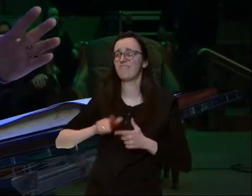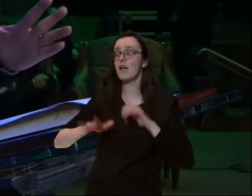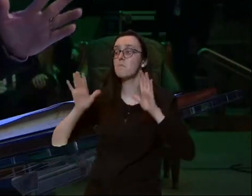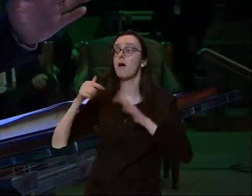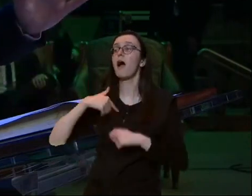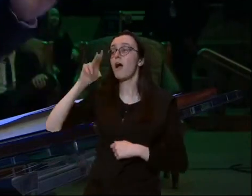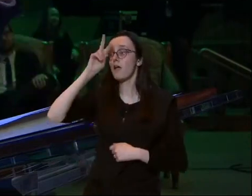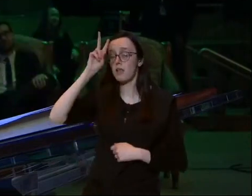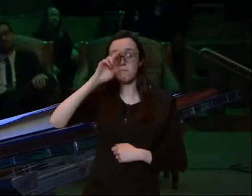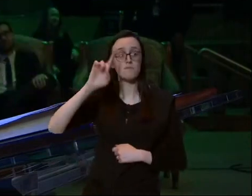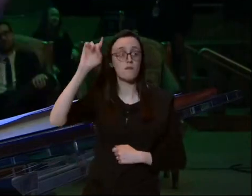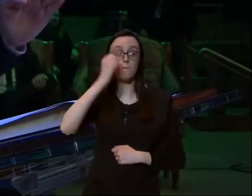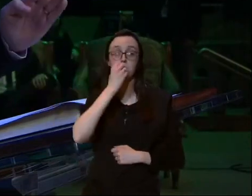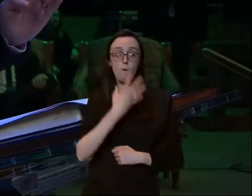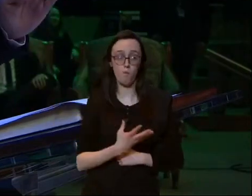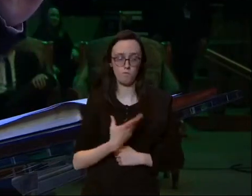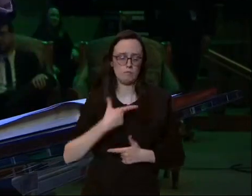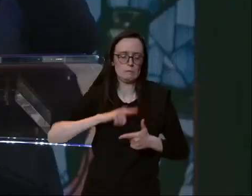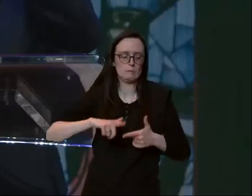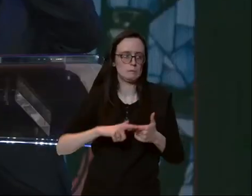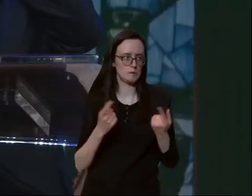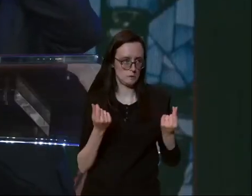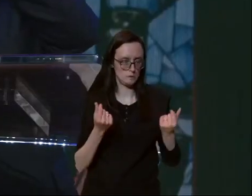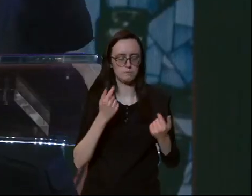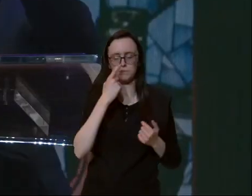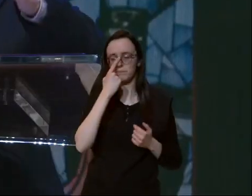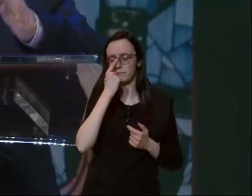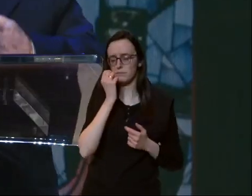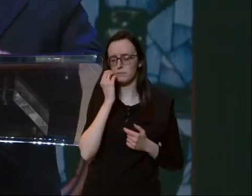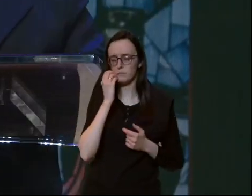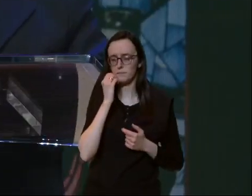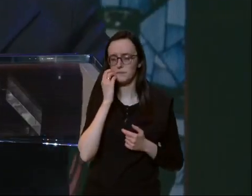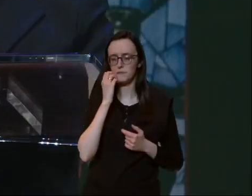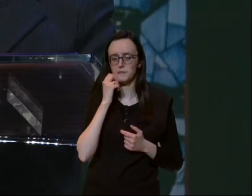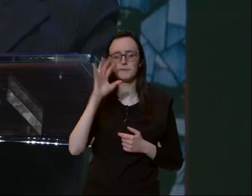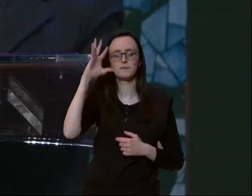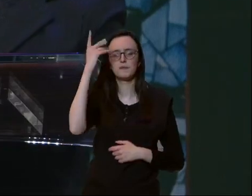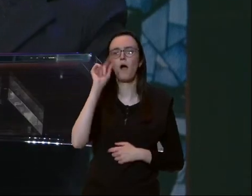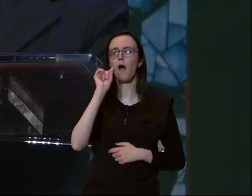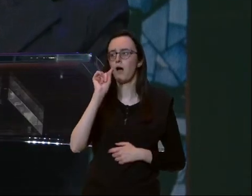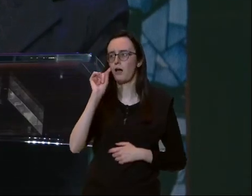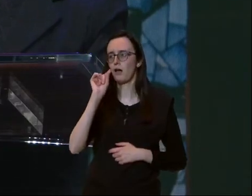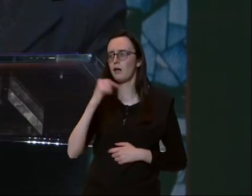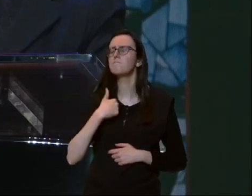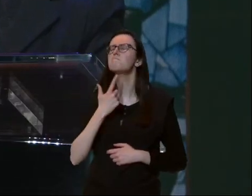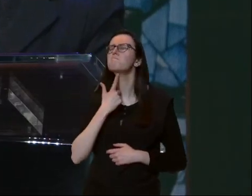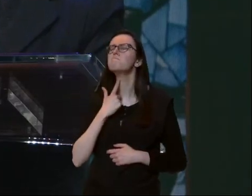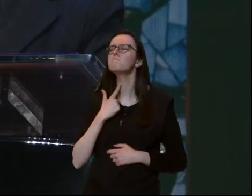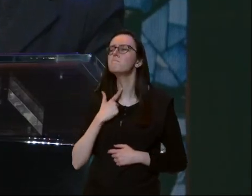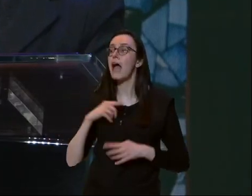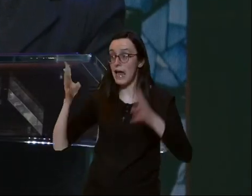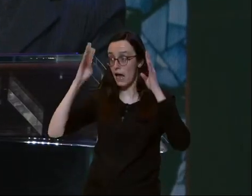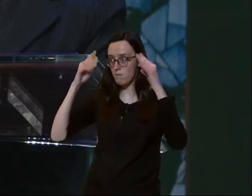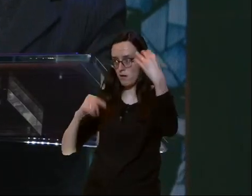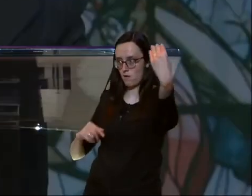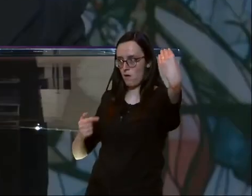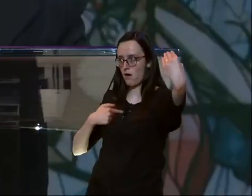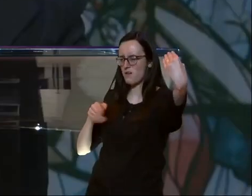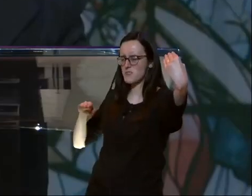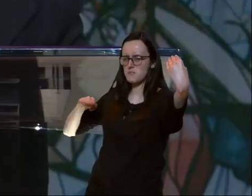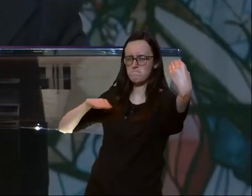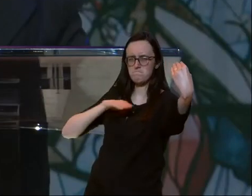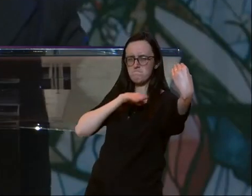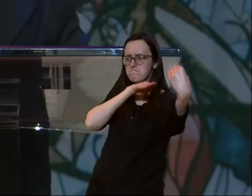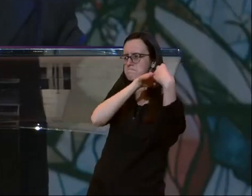bom. Mas eu preparei-me para entrar debaixo de uma carreta que vinha no sentido contrário.